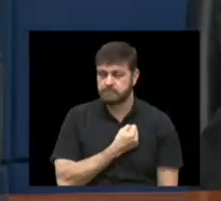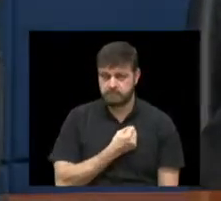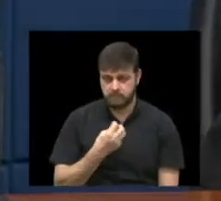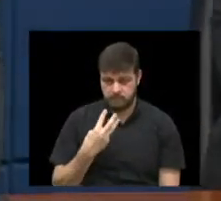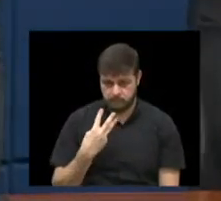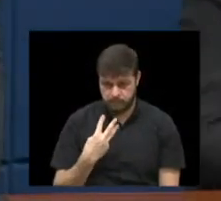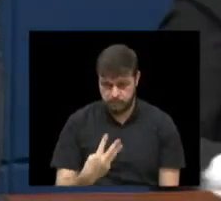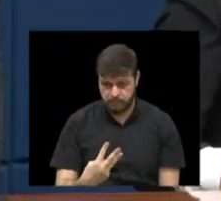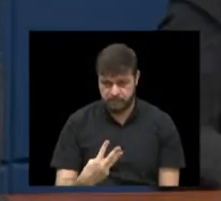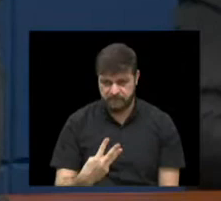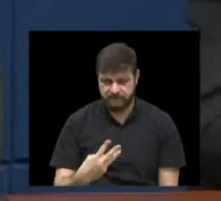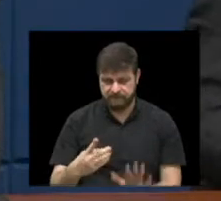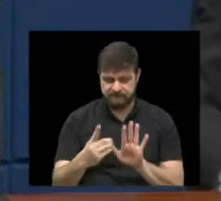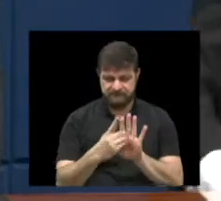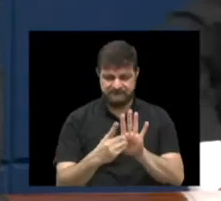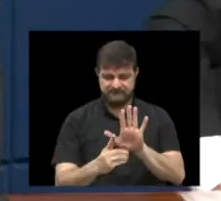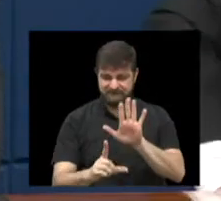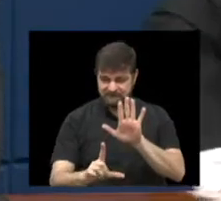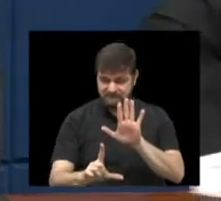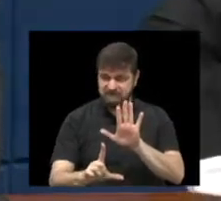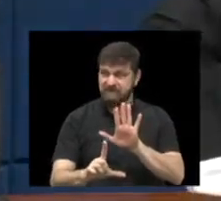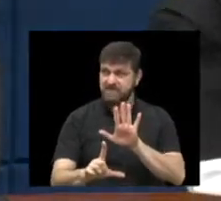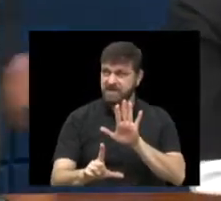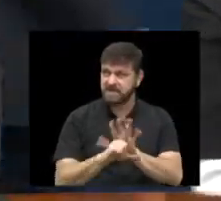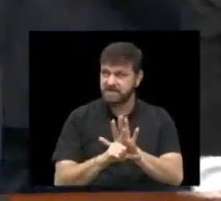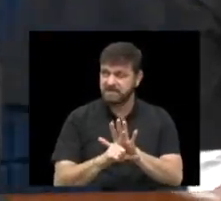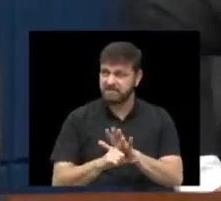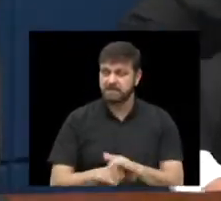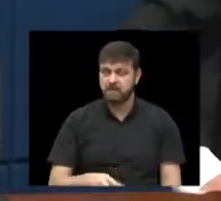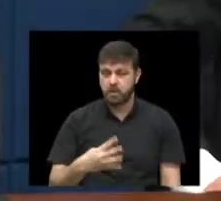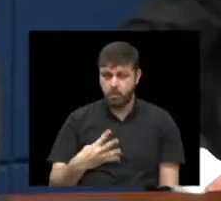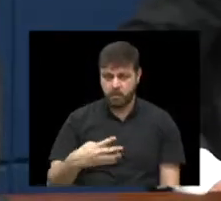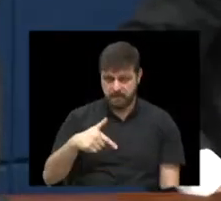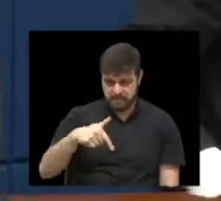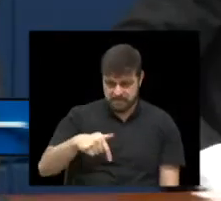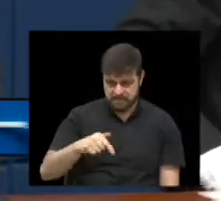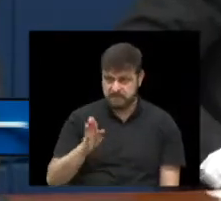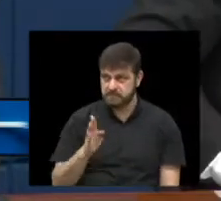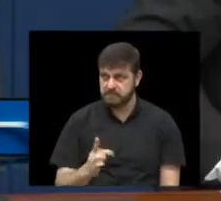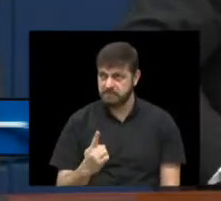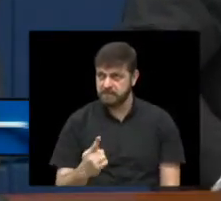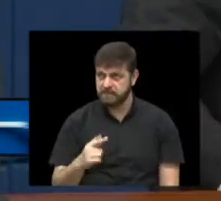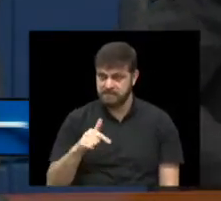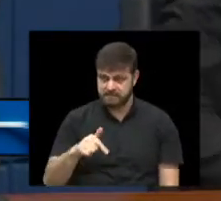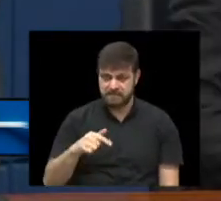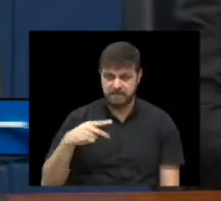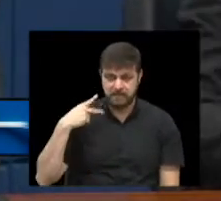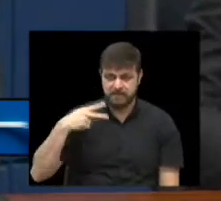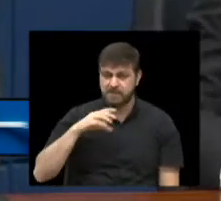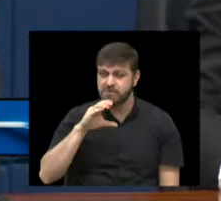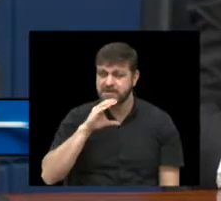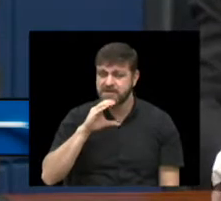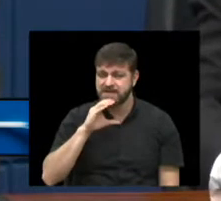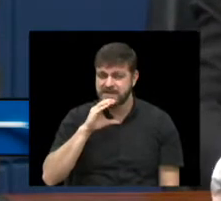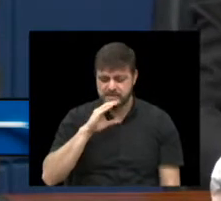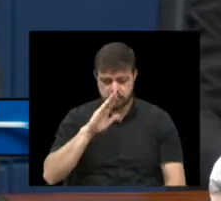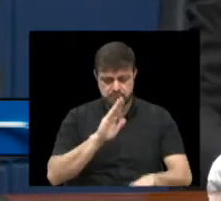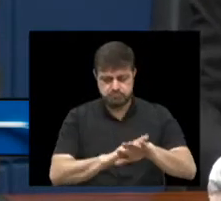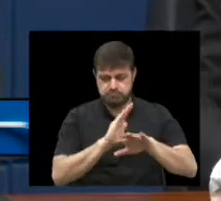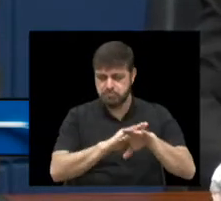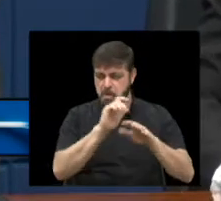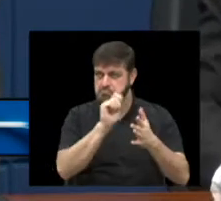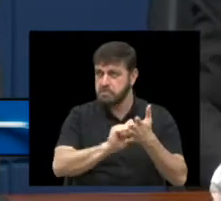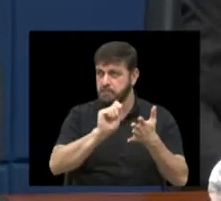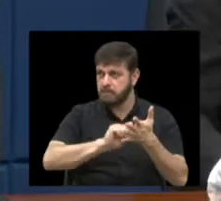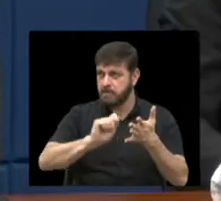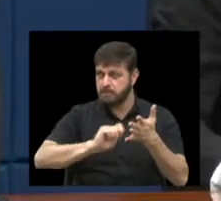turno único de discussão e votação, projeto de decreto legislativo 47/2017, processo 223786, de